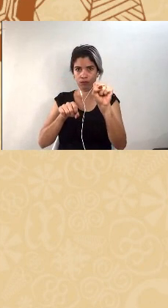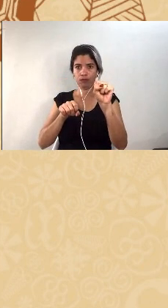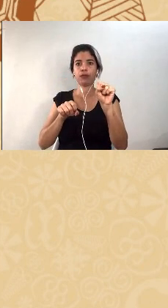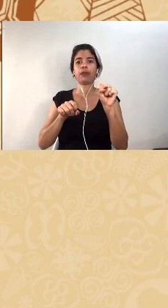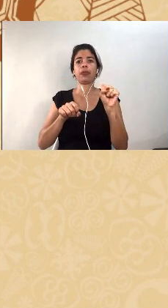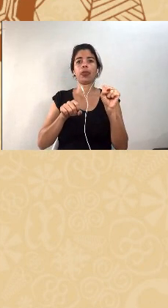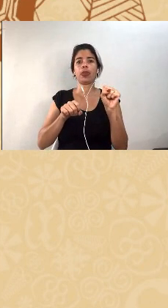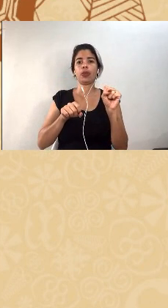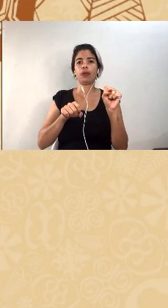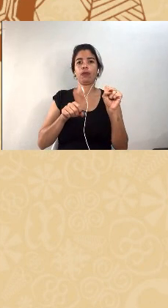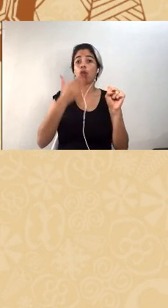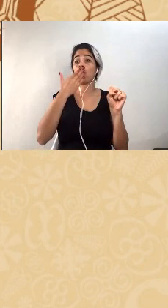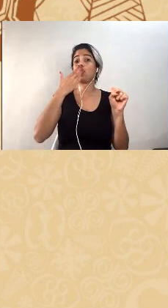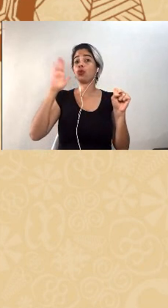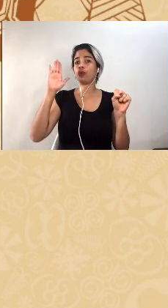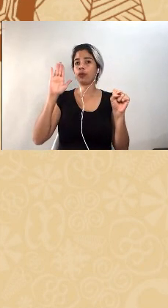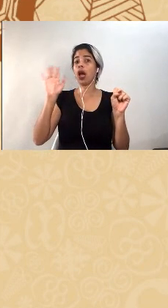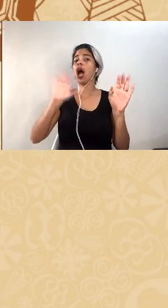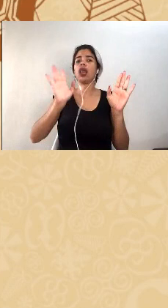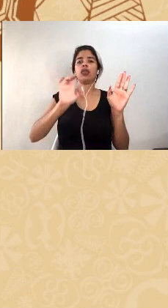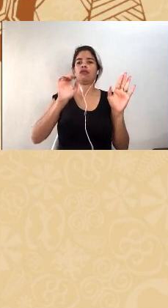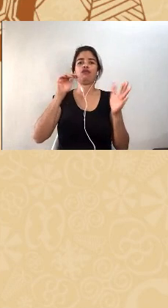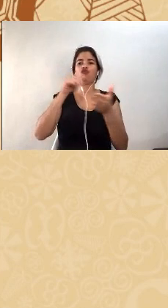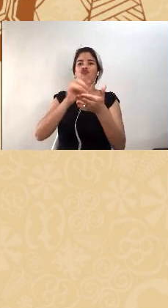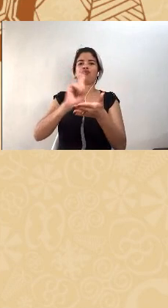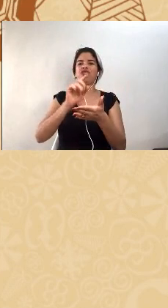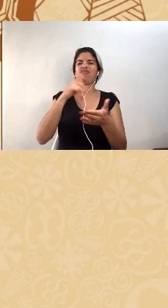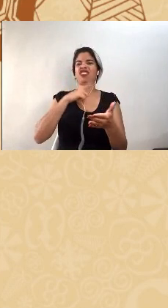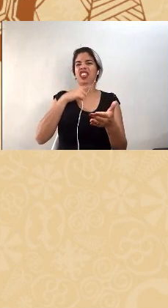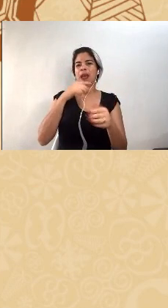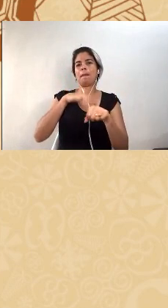Juro que é a última. Não, mentira. Tem mais duas.